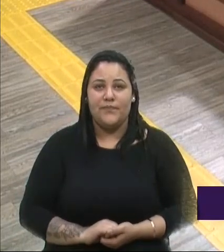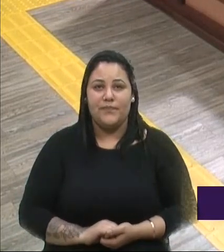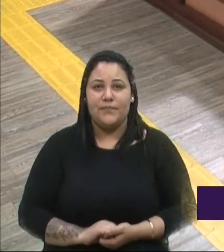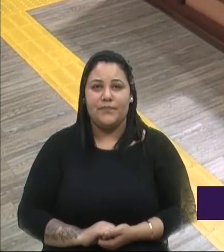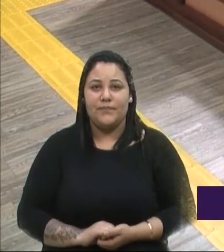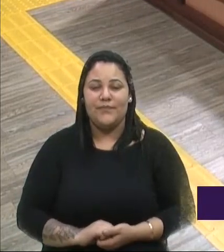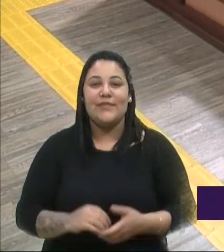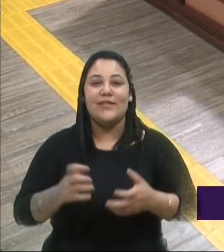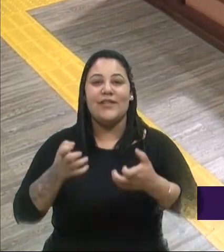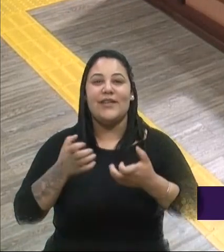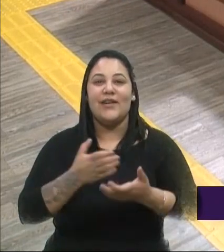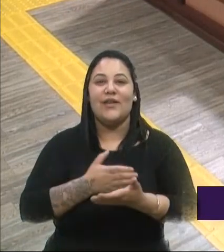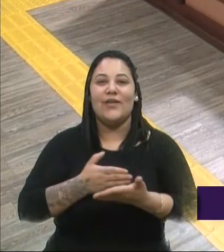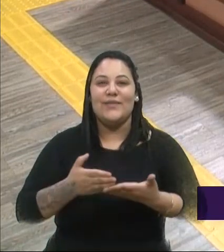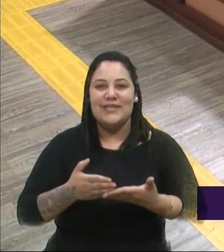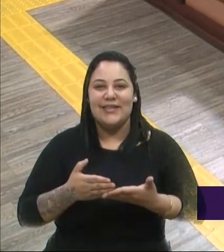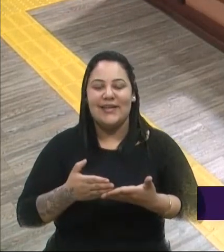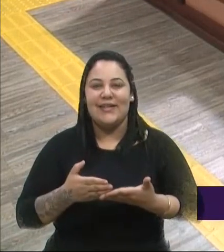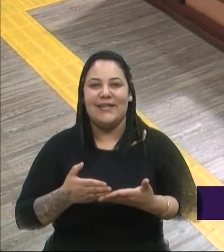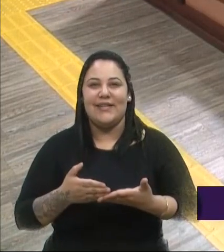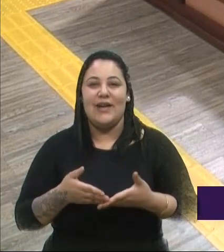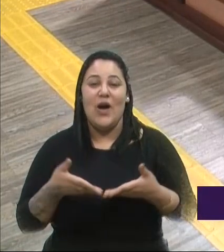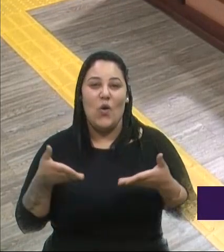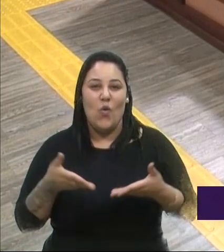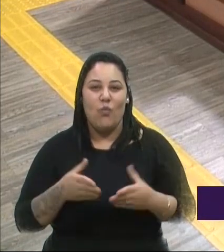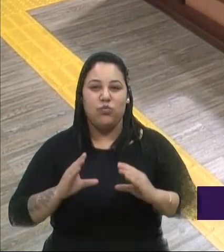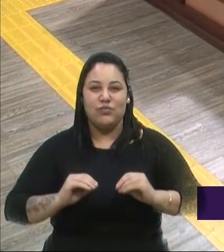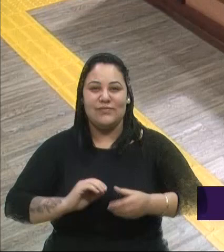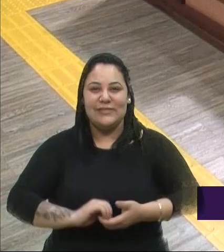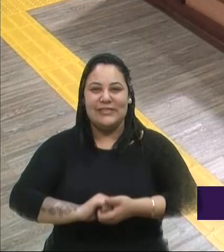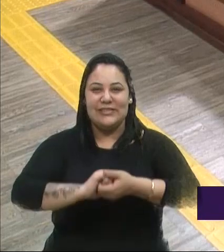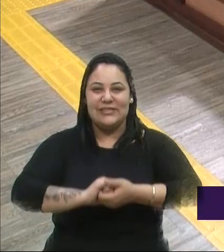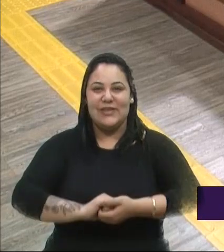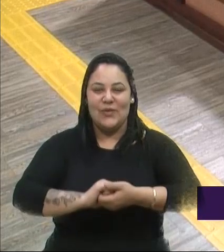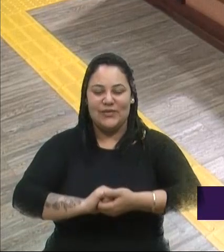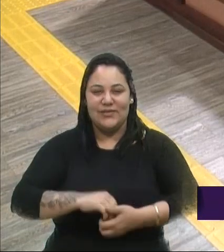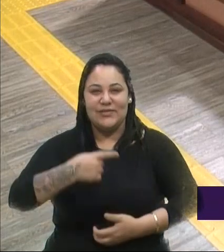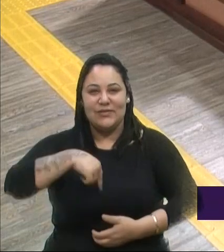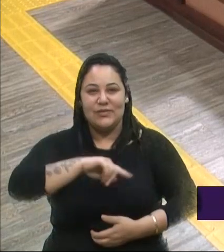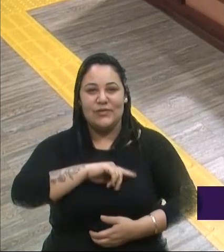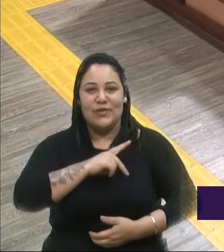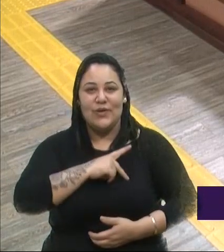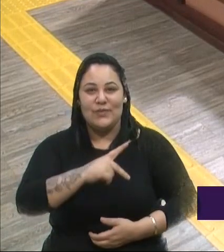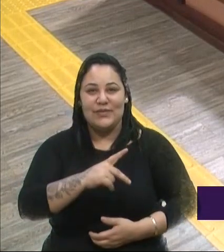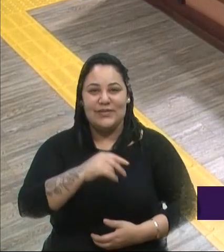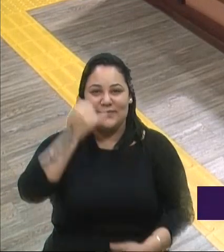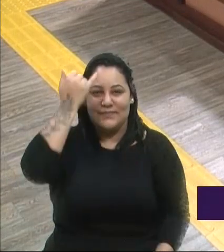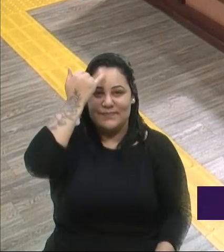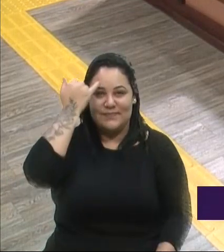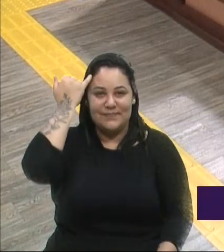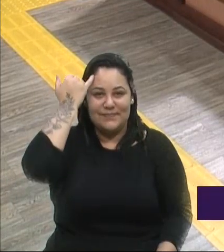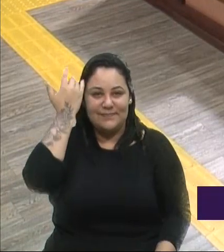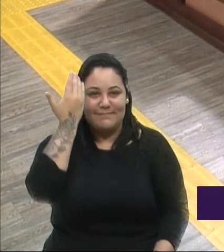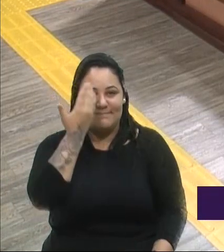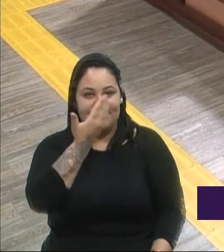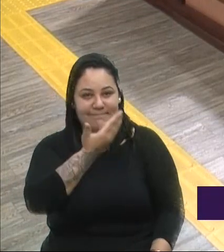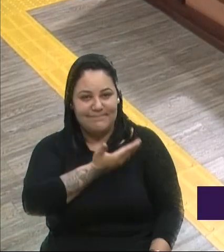Queria começar esse momento especial saudando o nosso presidente José